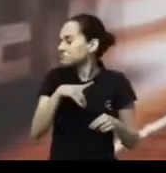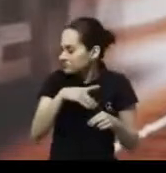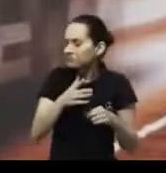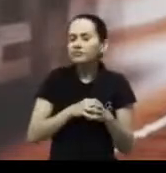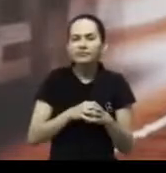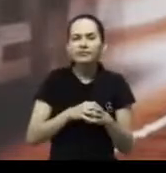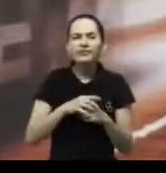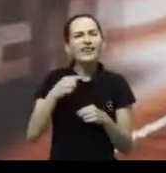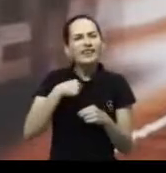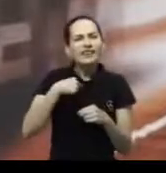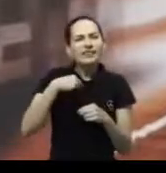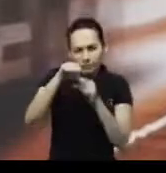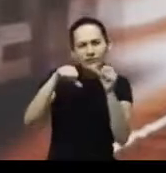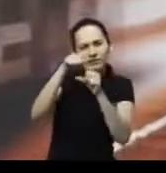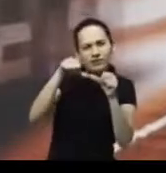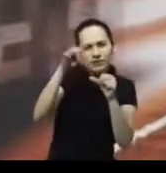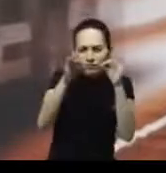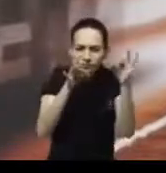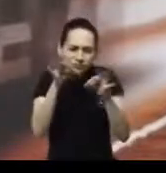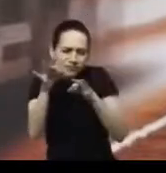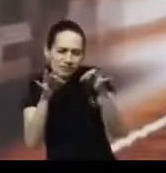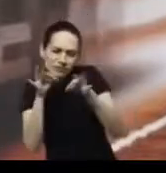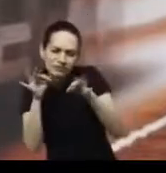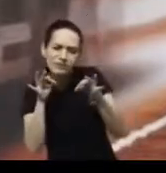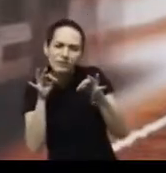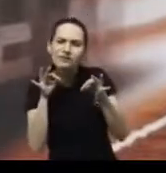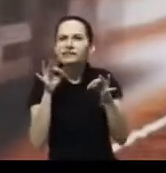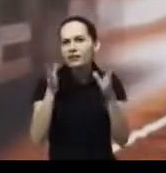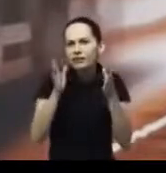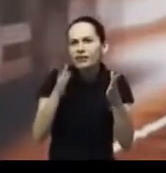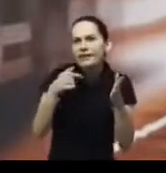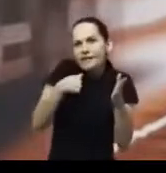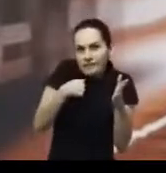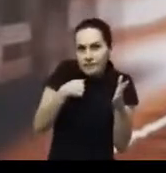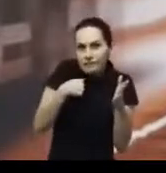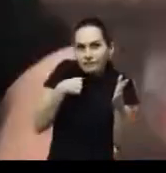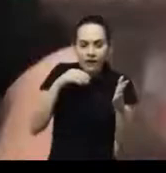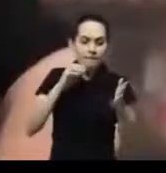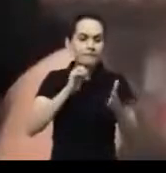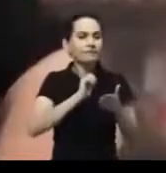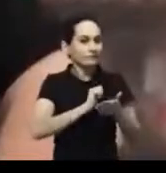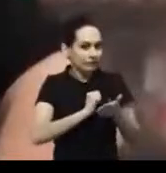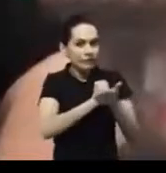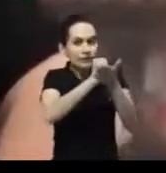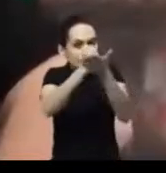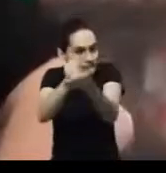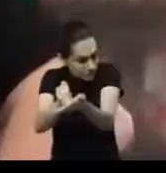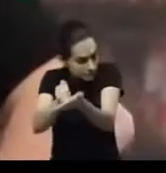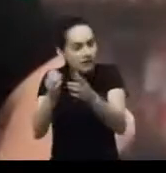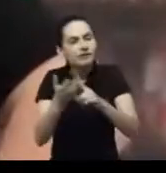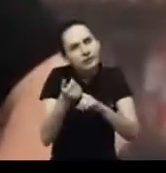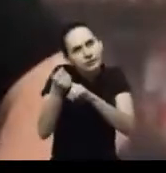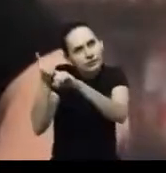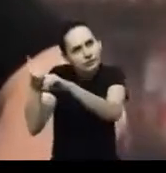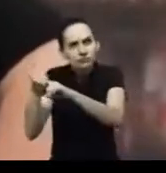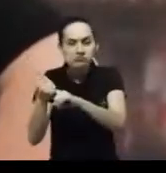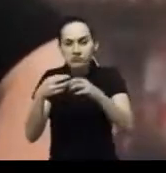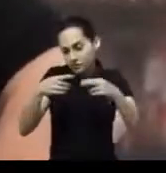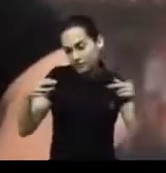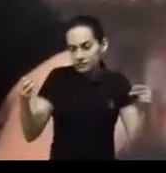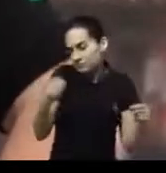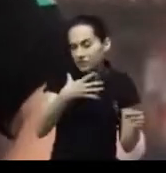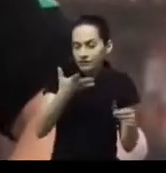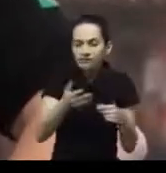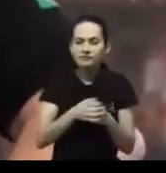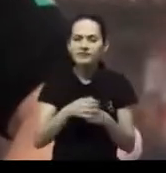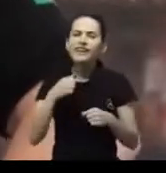quando eu fui para o planejamento falei Bom agora eu vou em planeta tá coisas de ponta quando eu tava